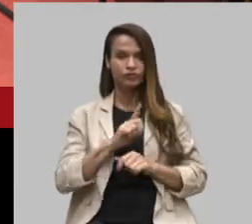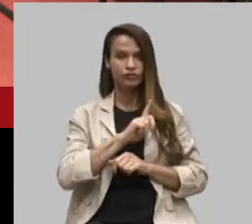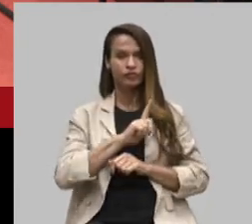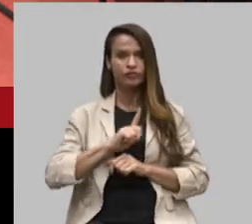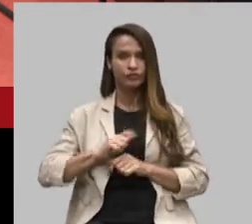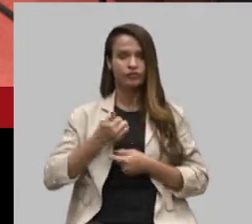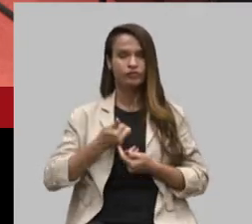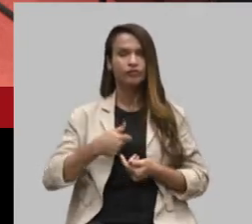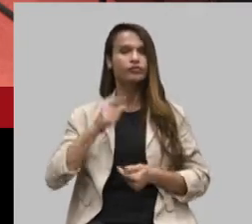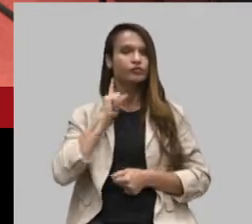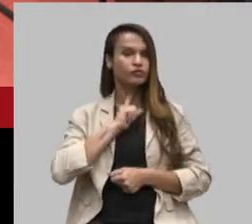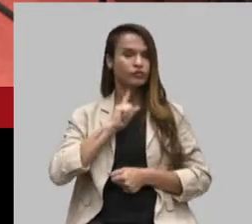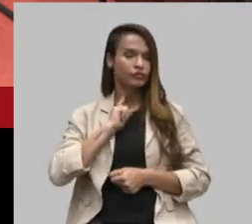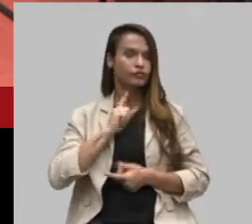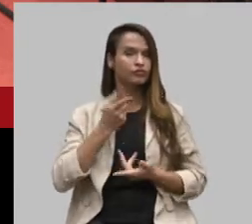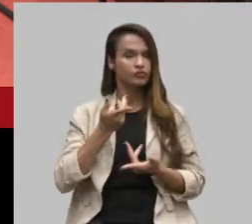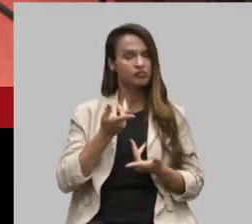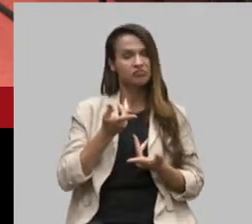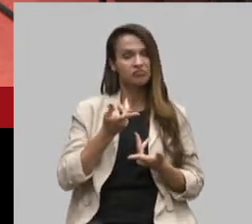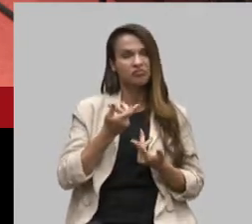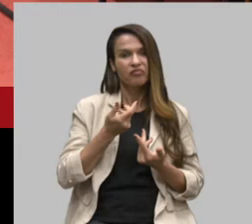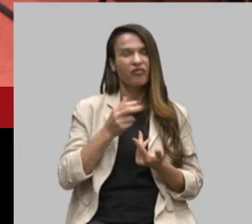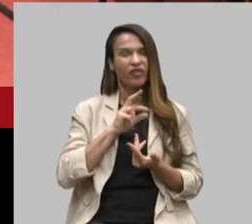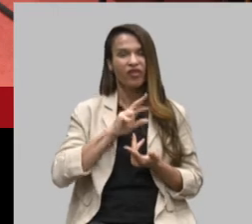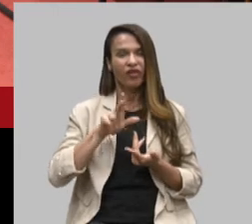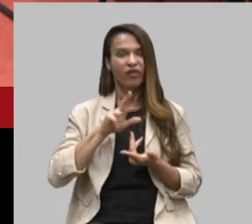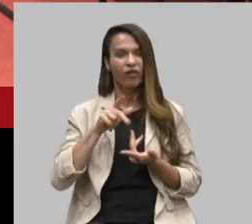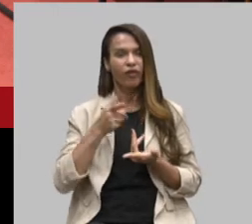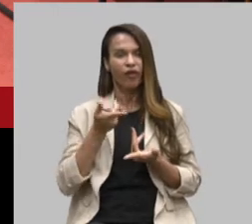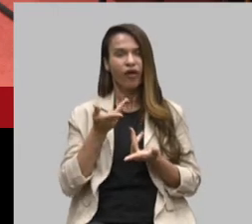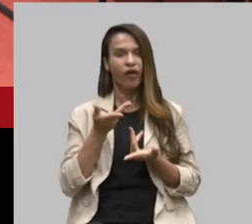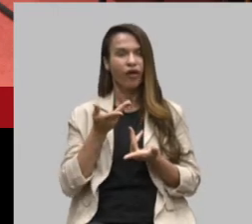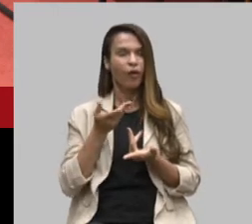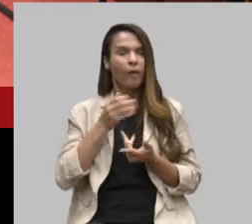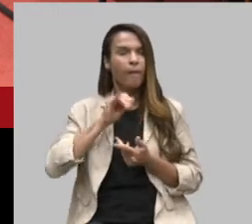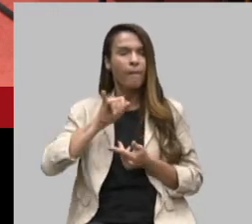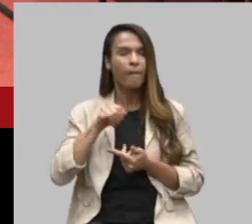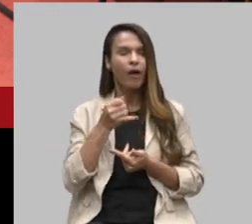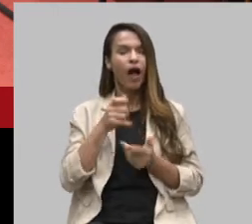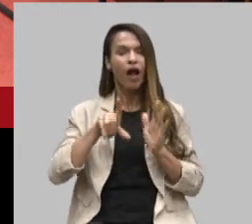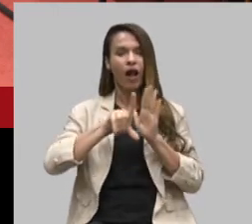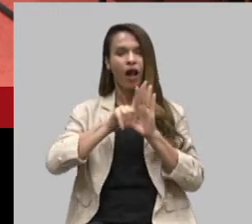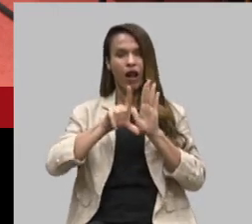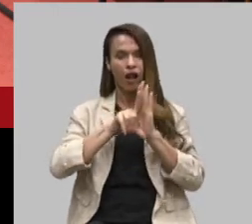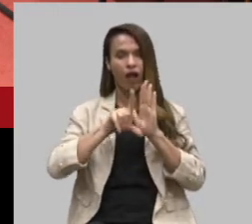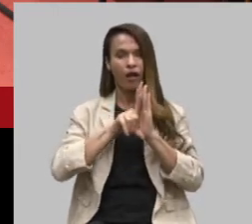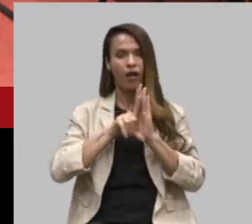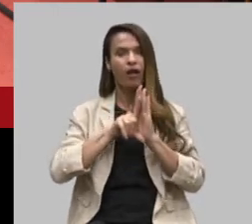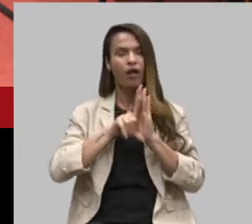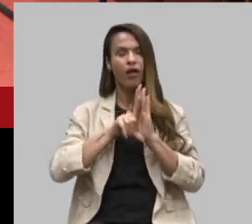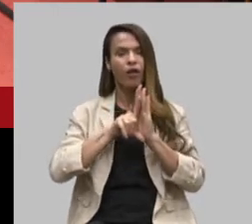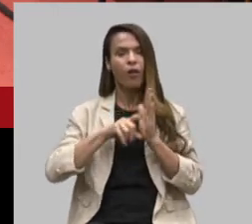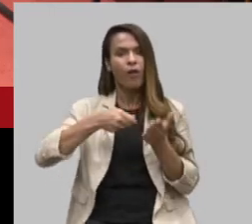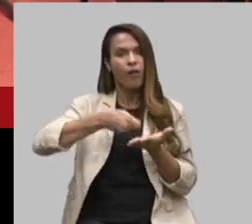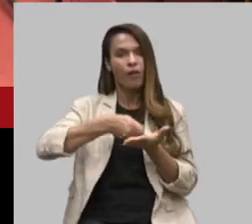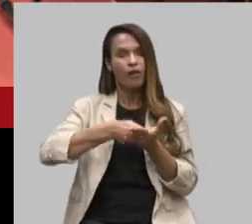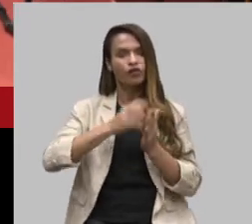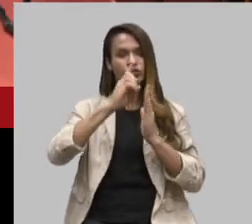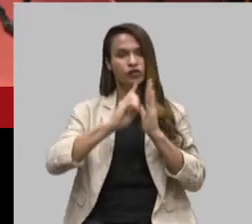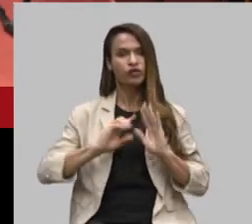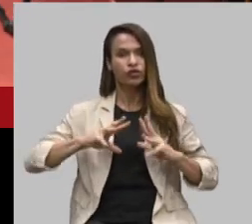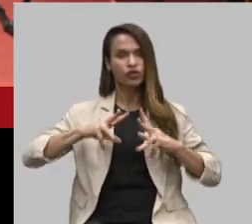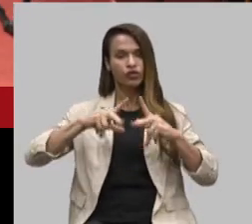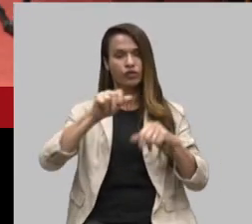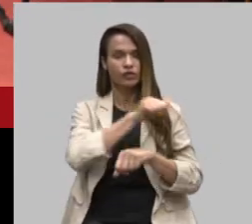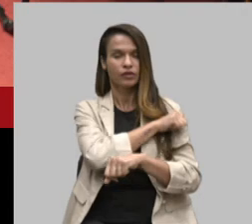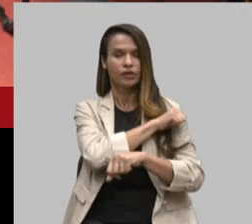Gerais querendo ou não sendo viável ou não a lei obriga e possibilita sendo um direito de todos os alunos